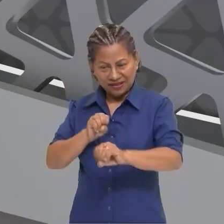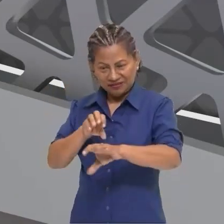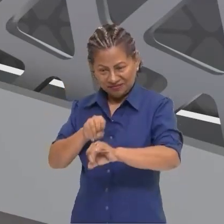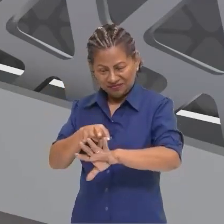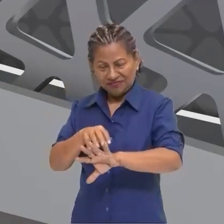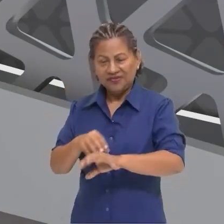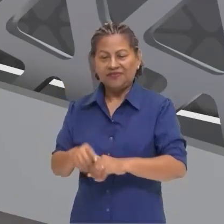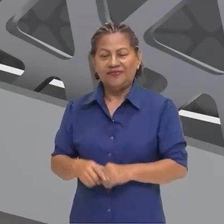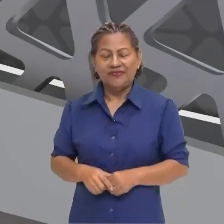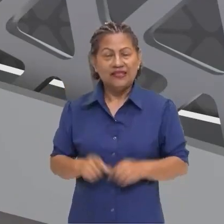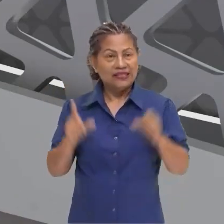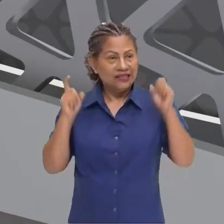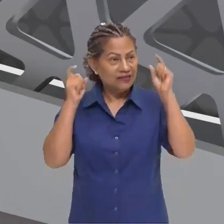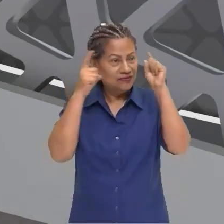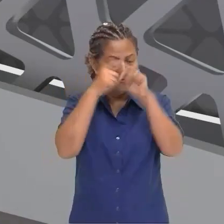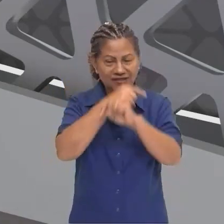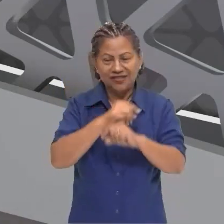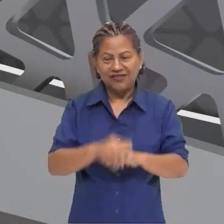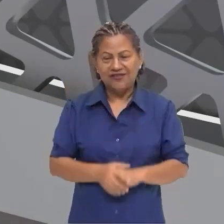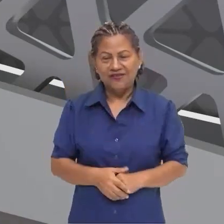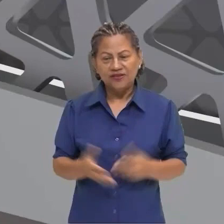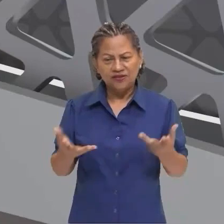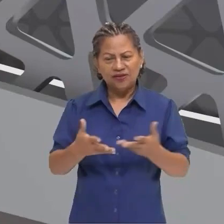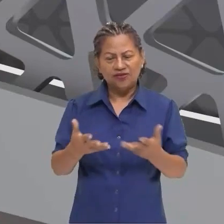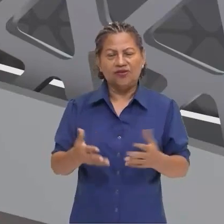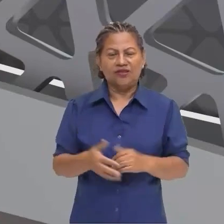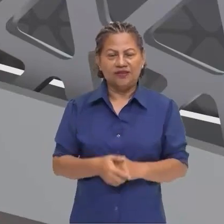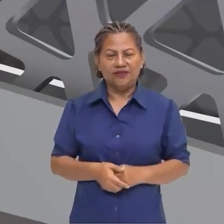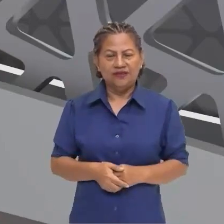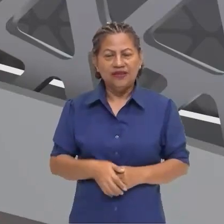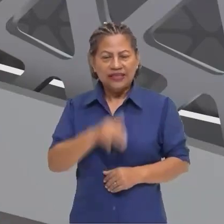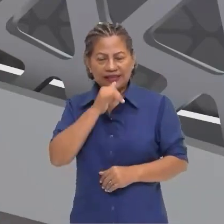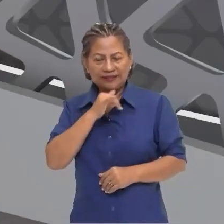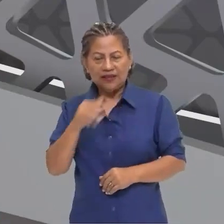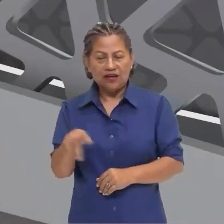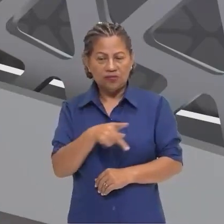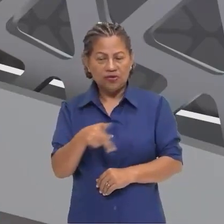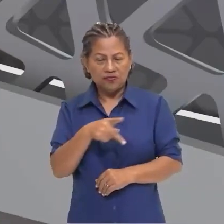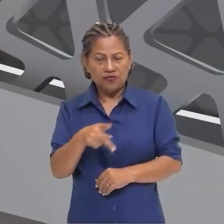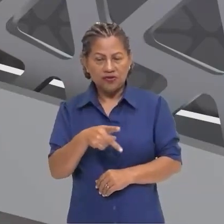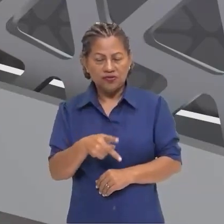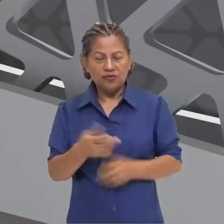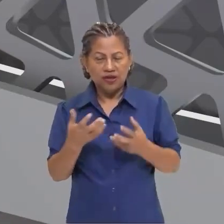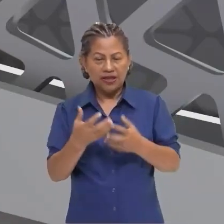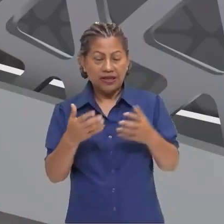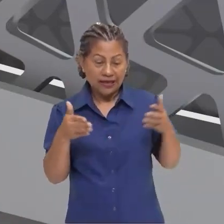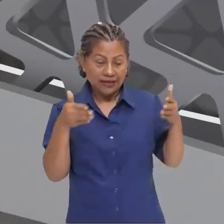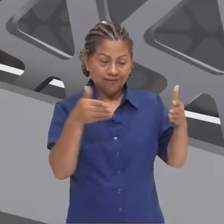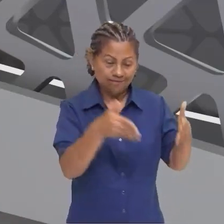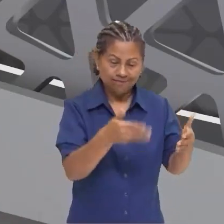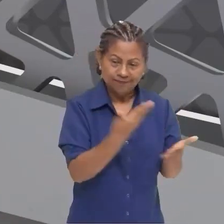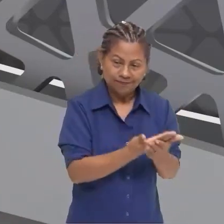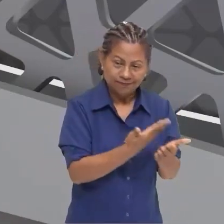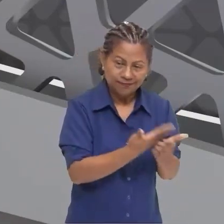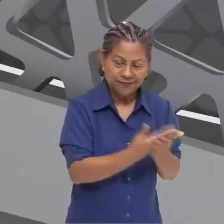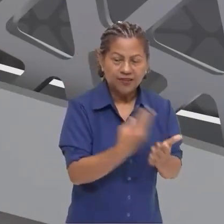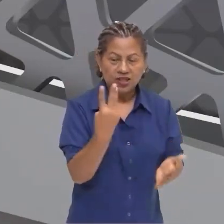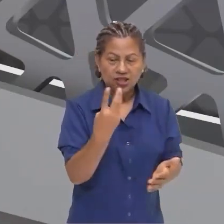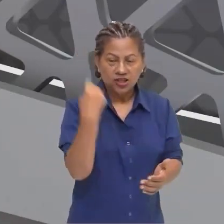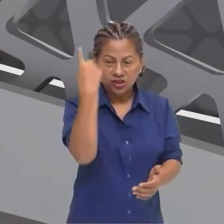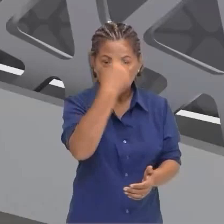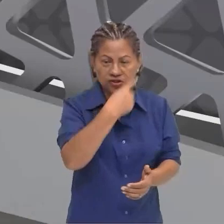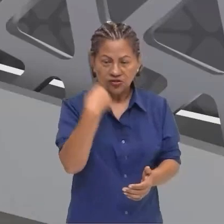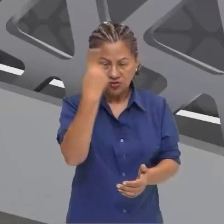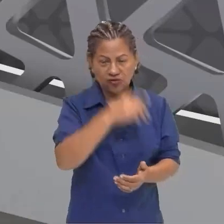fácil. Vamos aqui raciocinar. Eu quero manter uma rotina de estudo de 3 horas por dia. Como é que eu devo